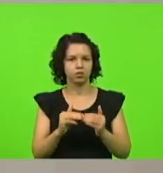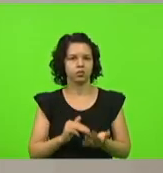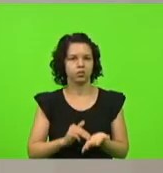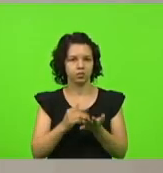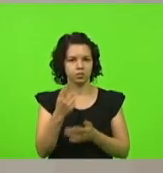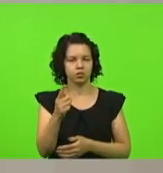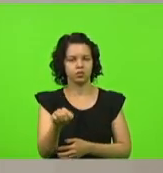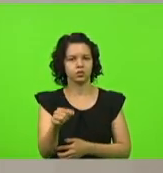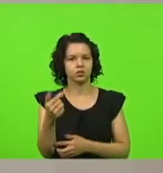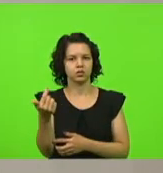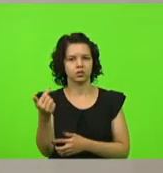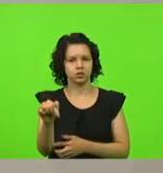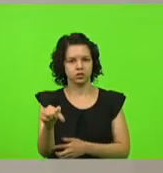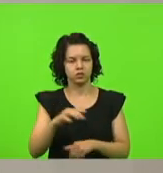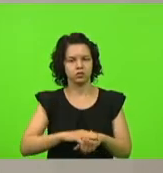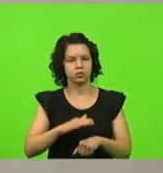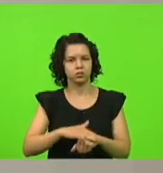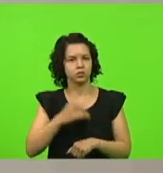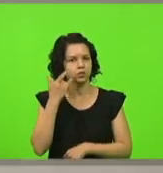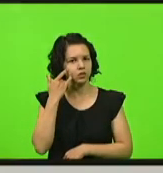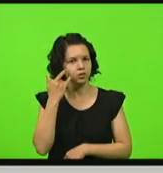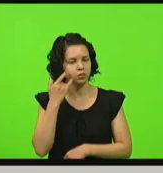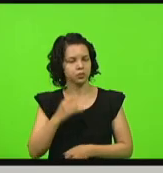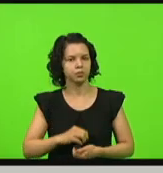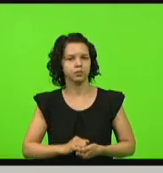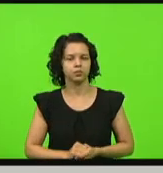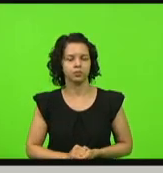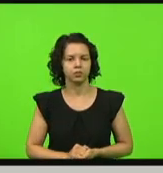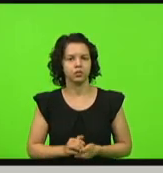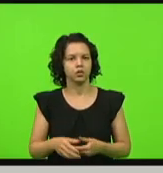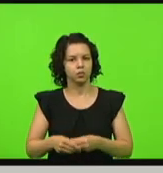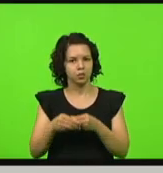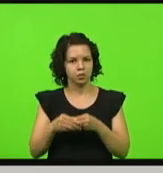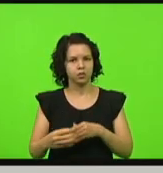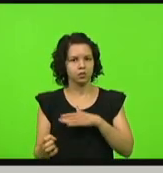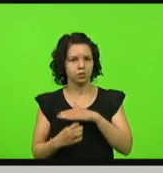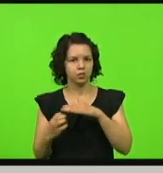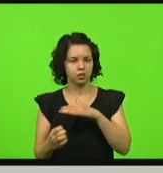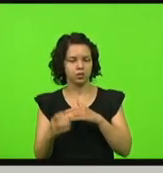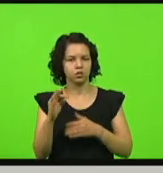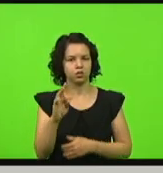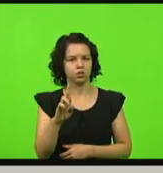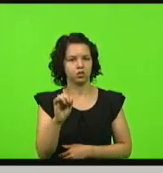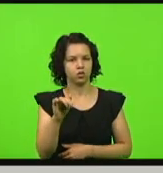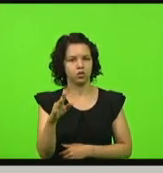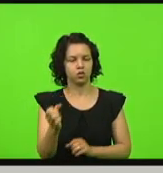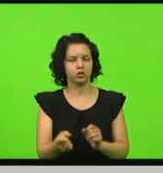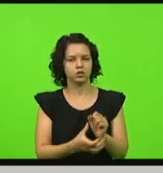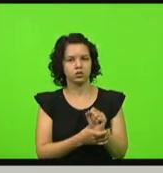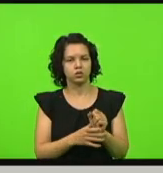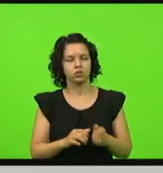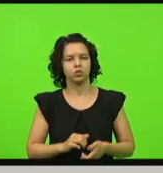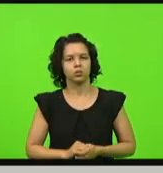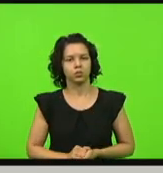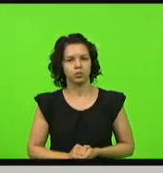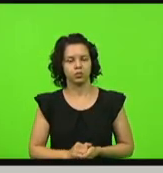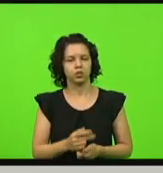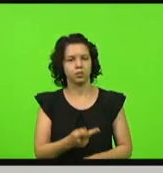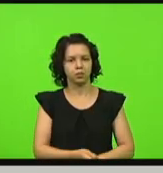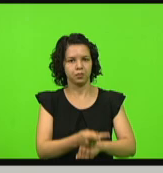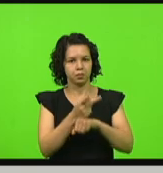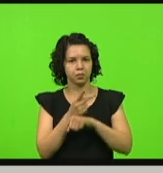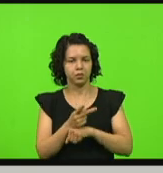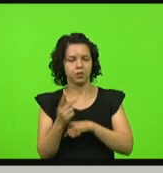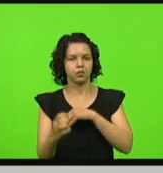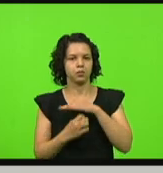Moção 1117, autor deputado Mauro de Nadal, cumprimentando a empresa Troin Seguros pelos resultados obtidos no Prêmio Destaque